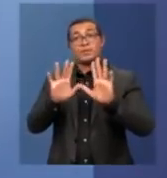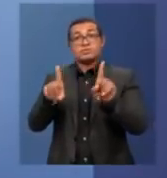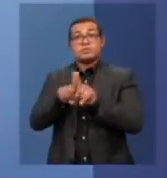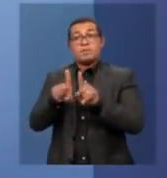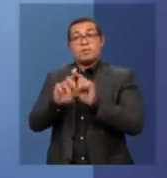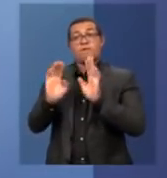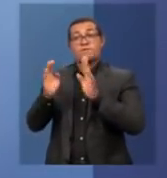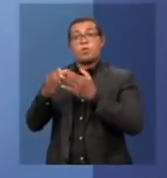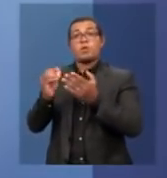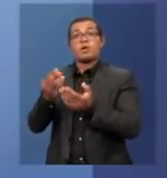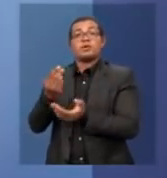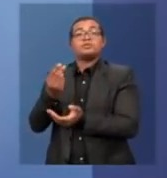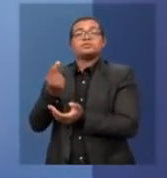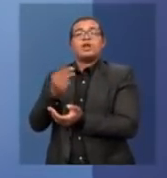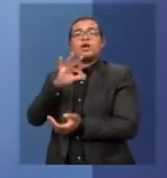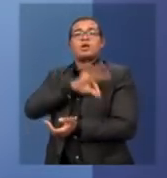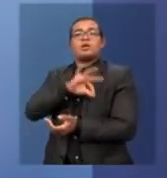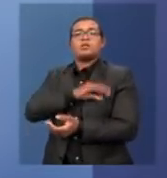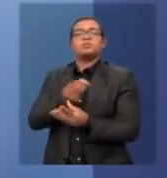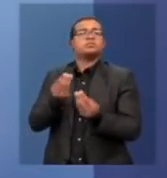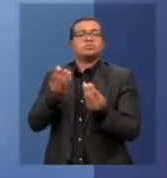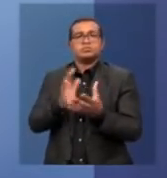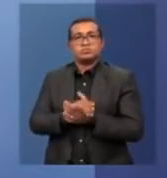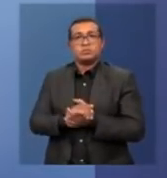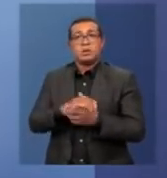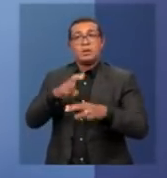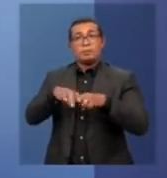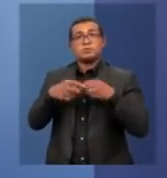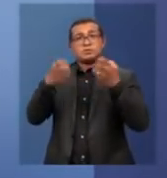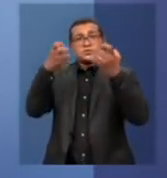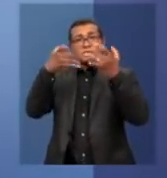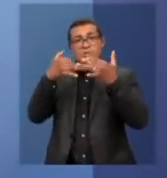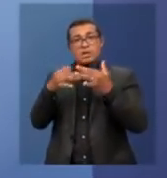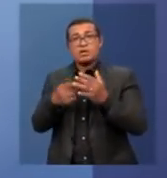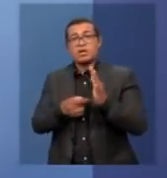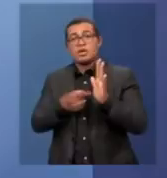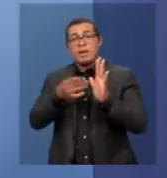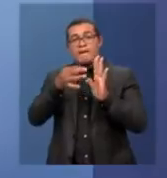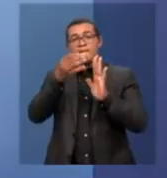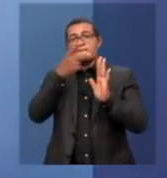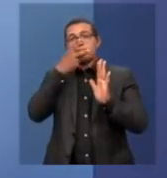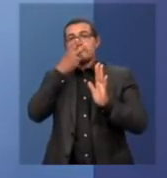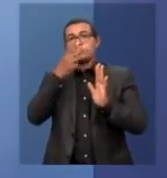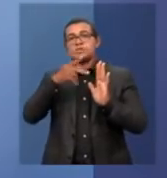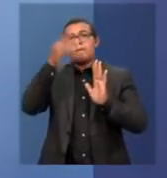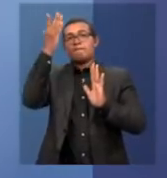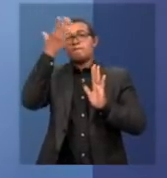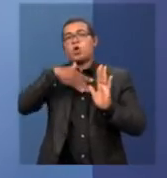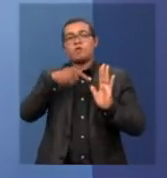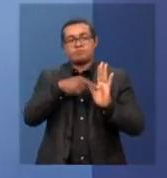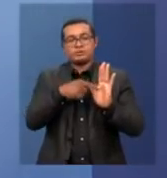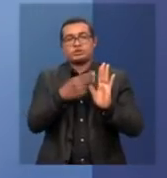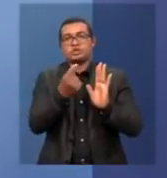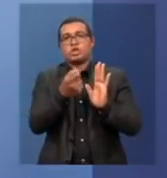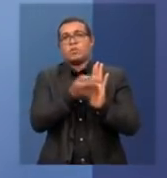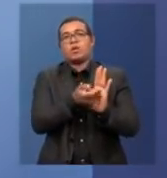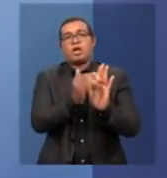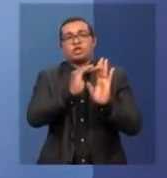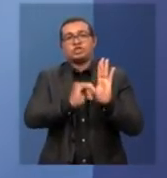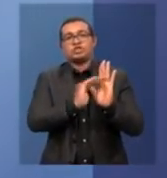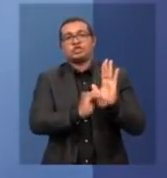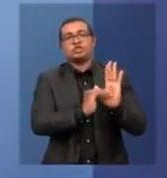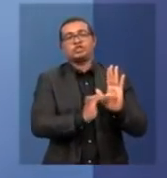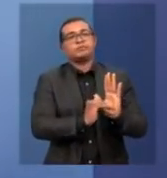porque eu toda hora dizendo que nós vamos combater sonegação o andré disse perder 5 bilhões/ano não é